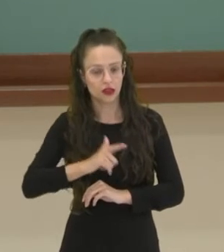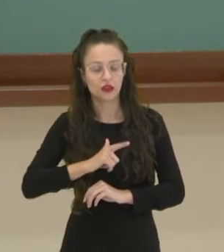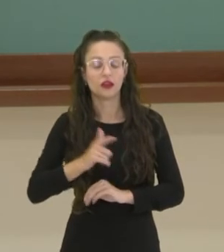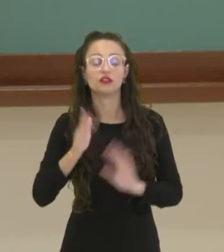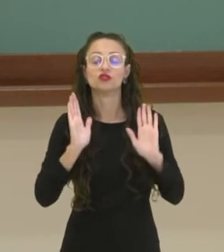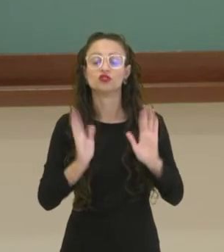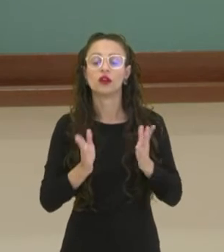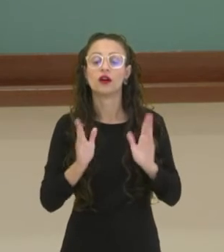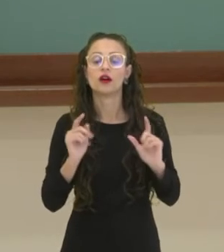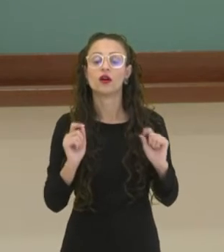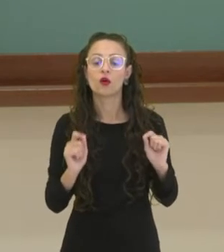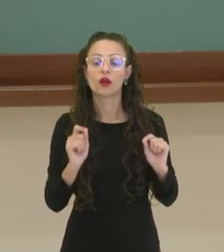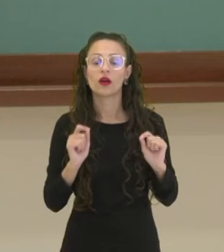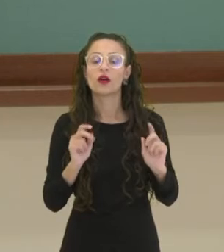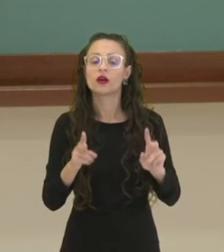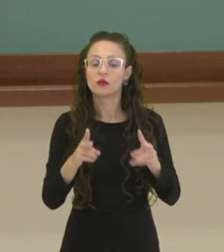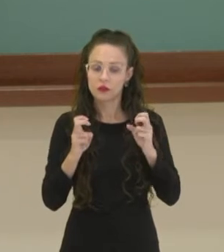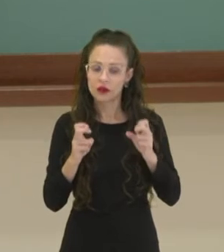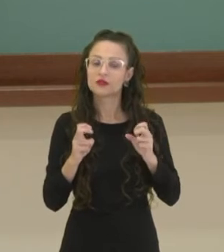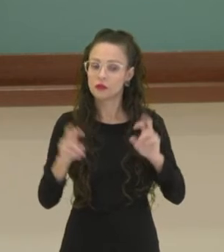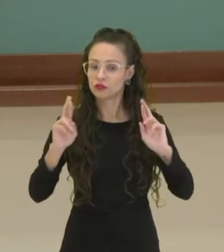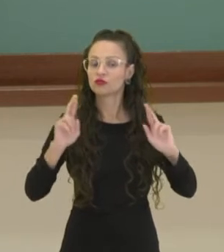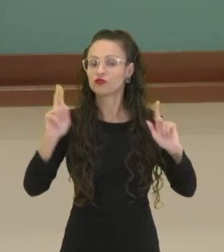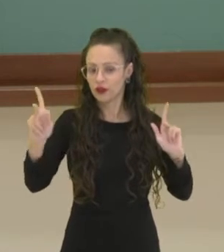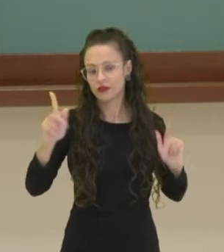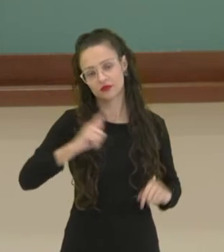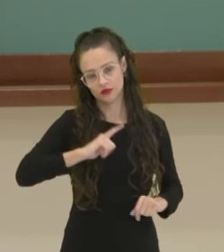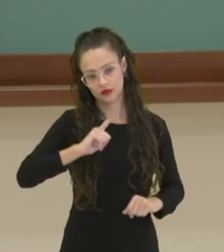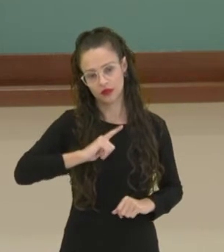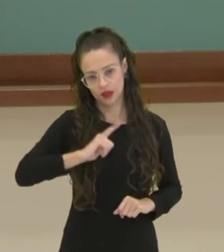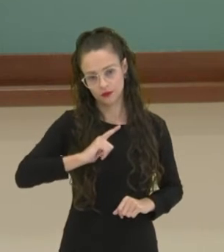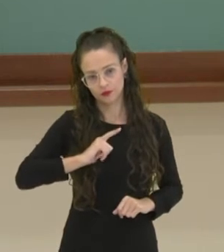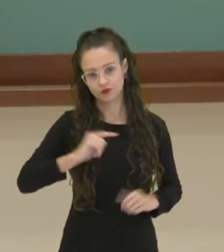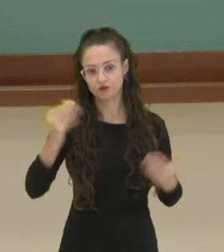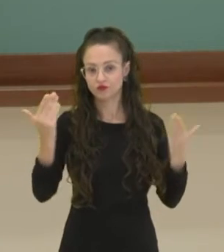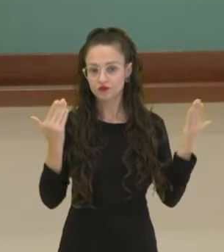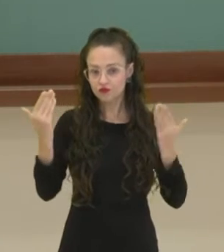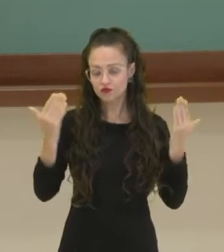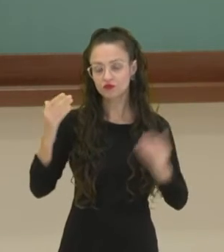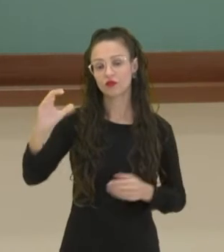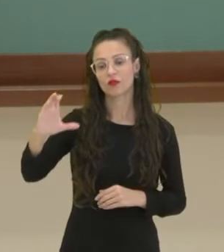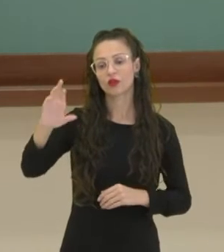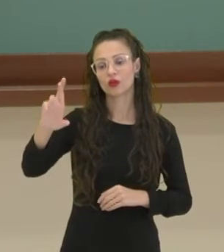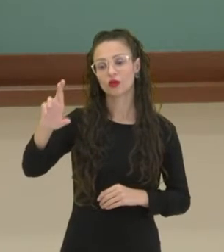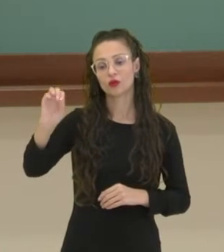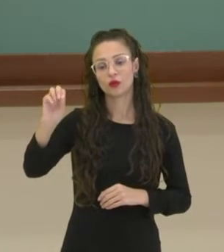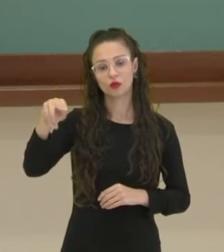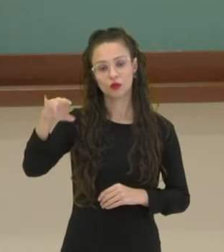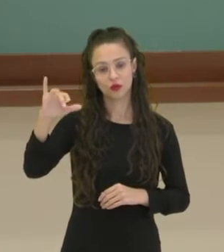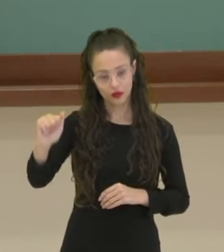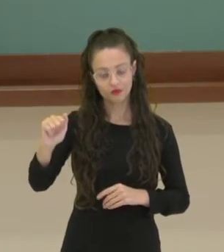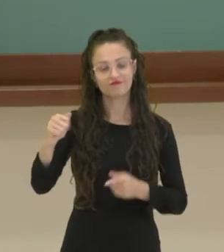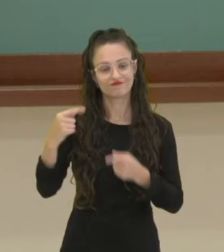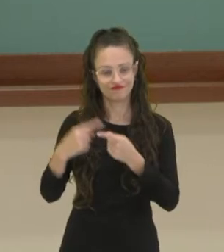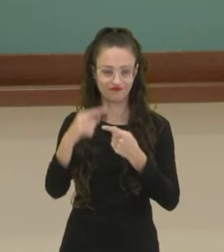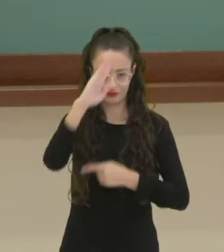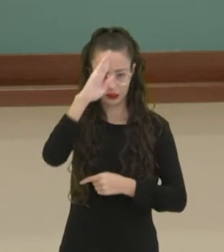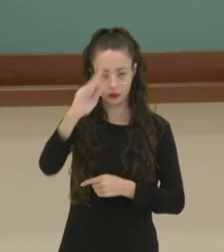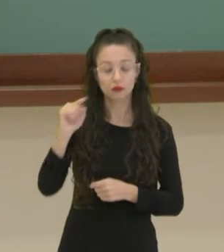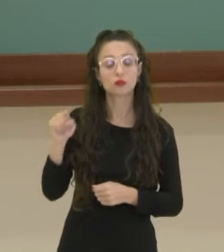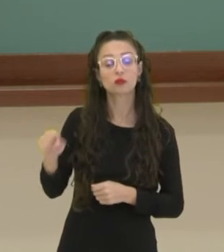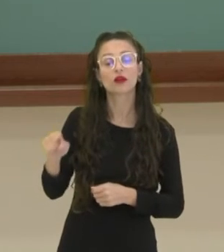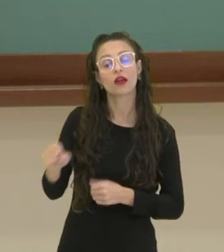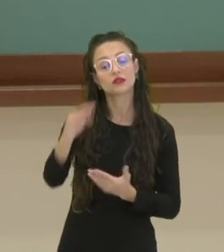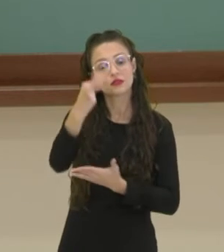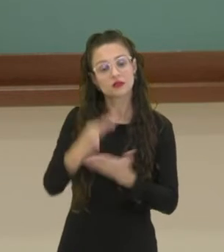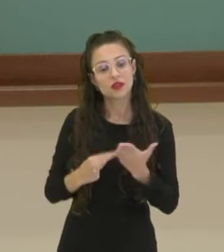já percebo essa diferença. Em relação à crônica, principalmente, porque na crônica é sempre um